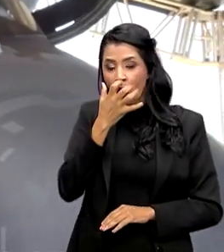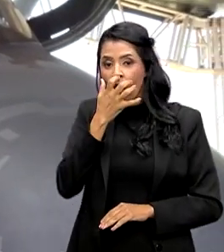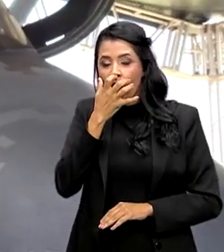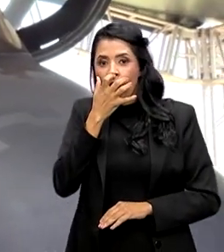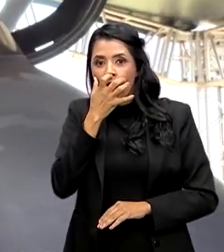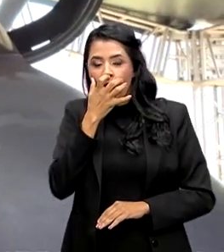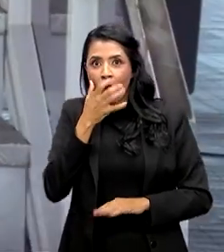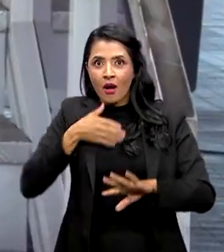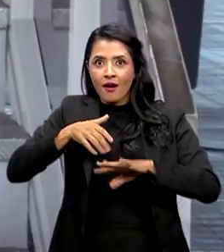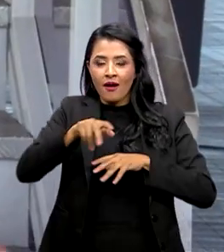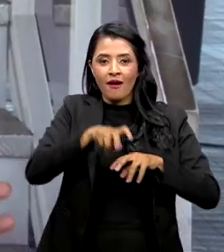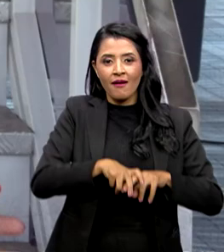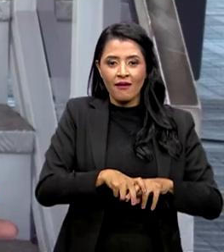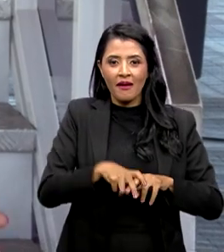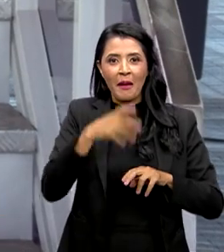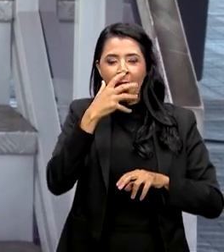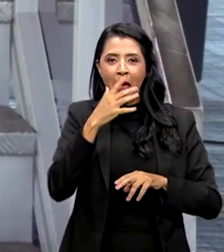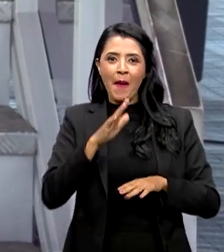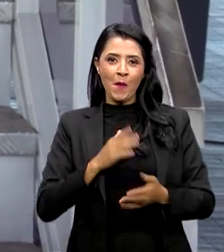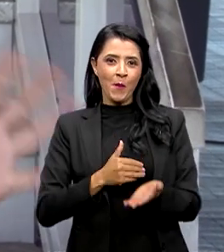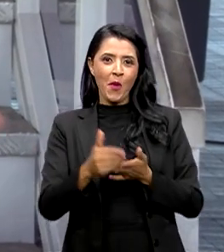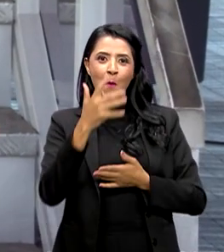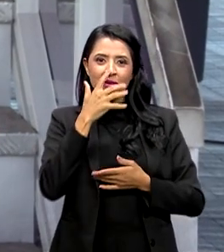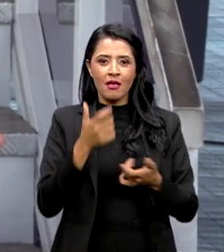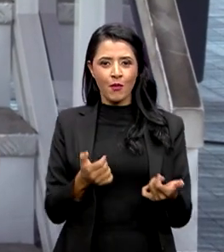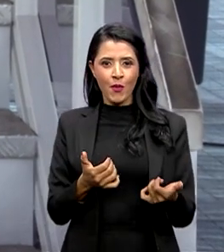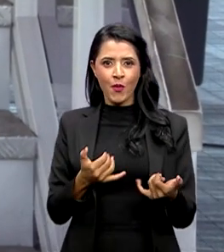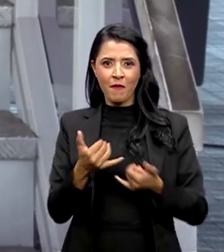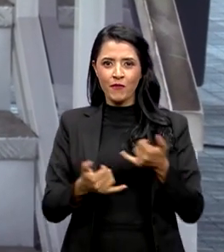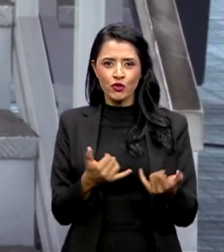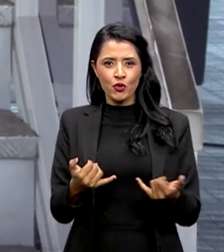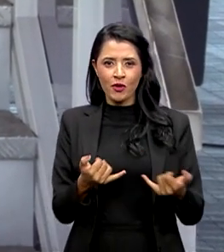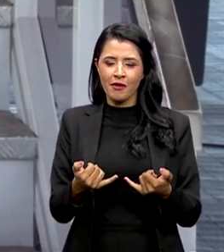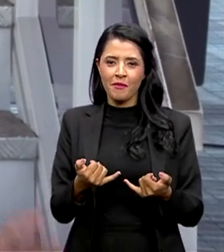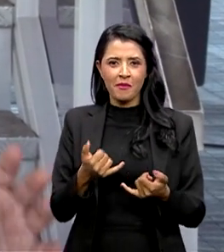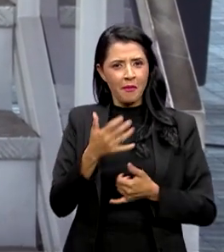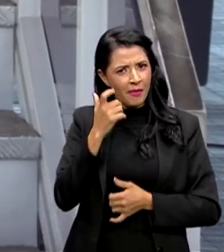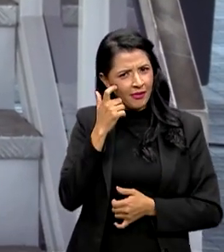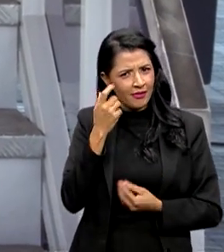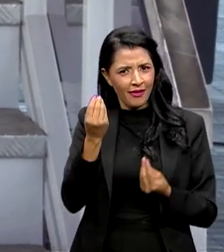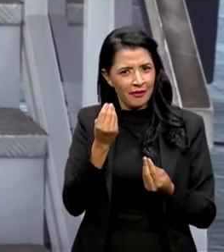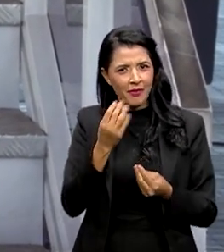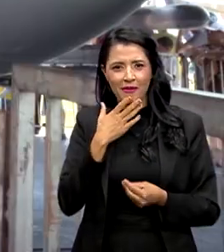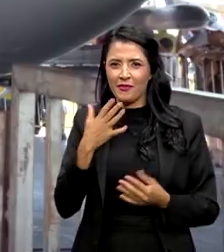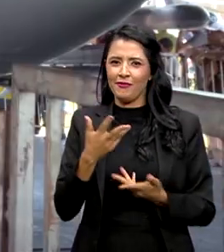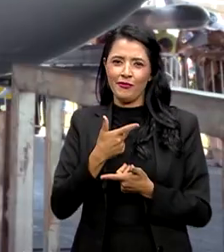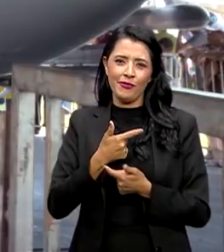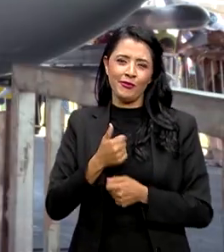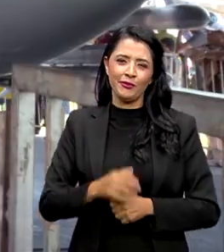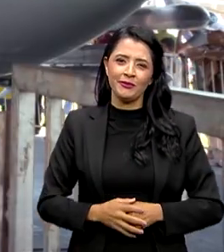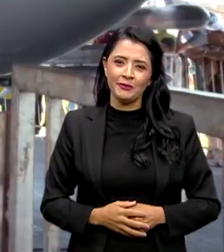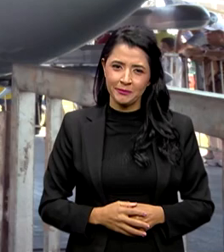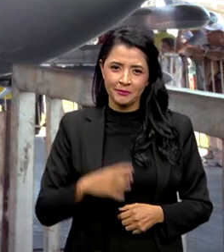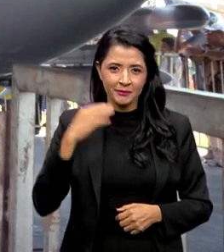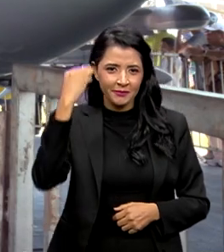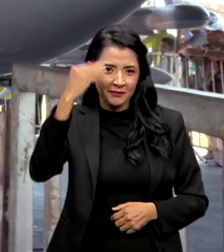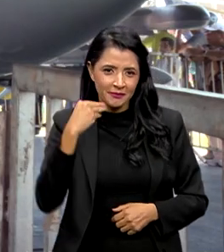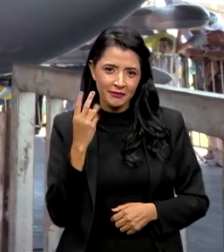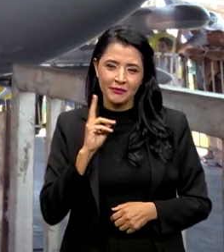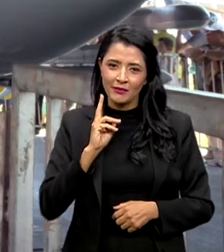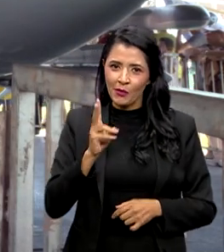da realidade. A princípio eu achei que era um videogame, parecia um videogame, mas é sensacional, maravilhoso. E a experiência